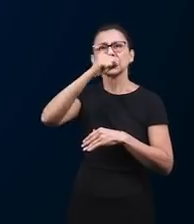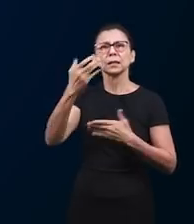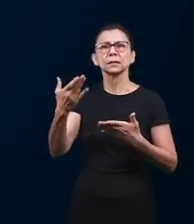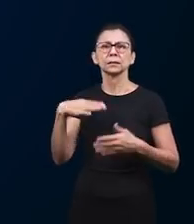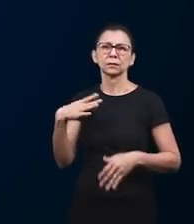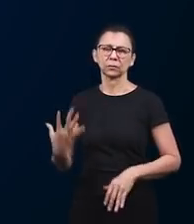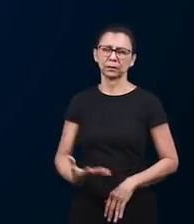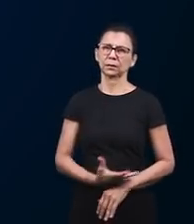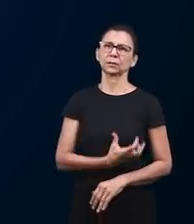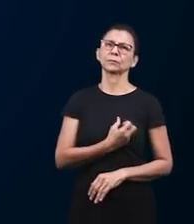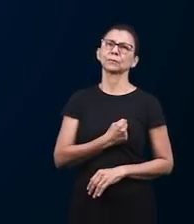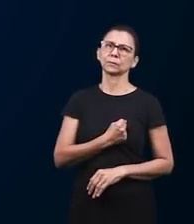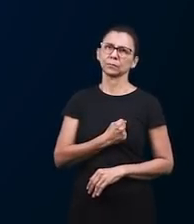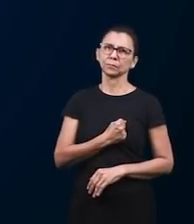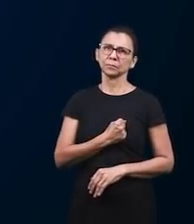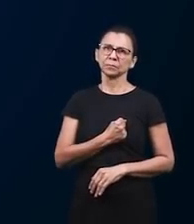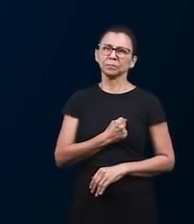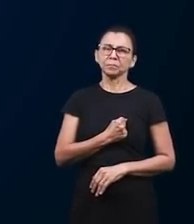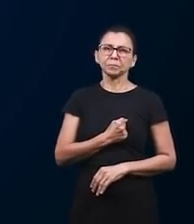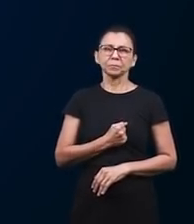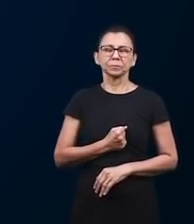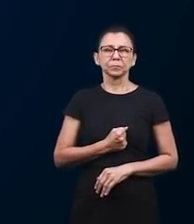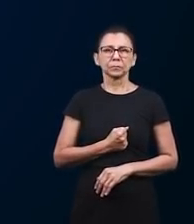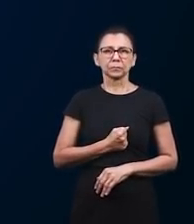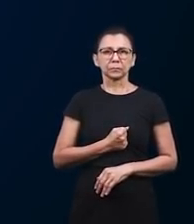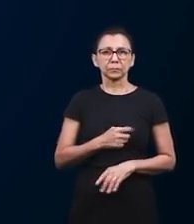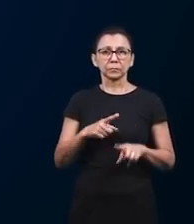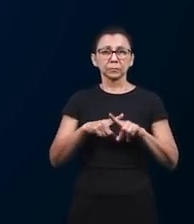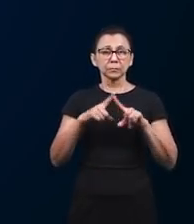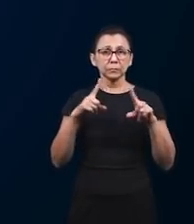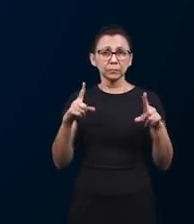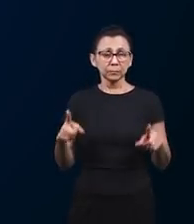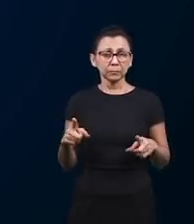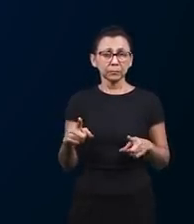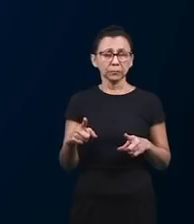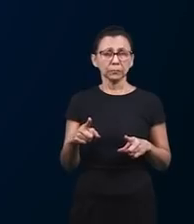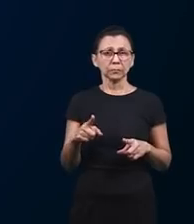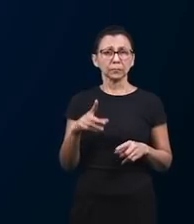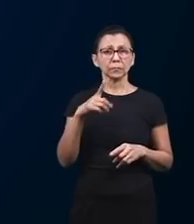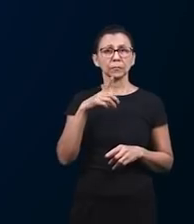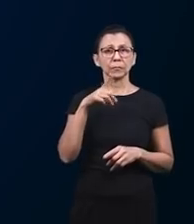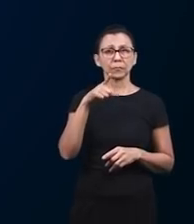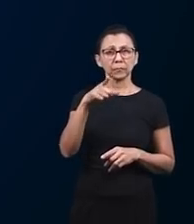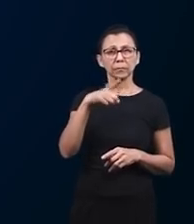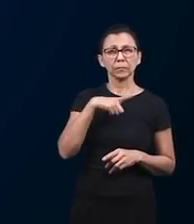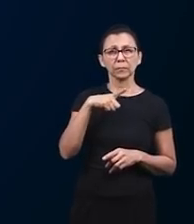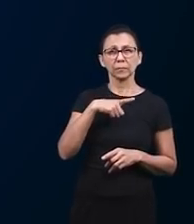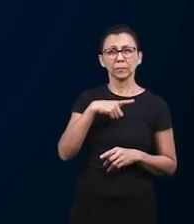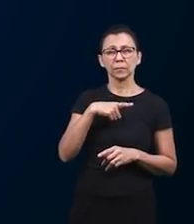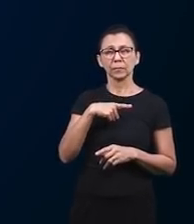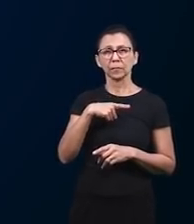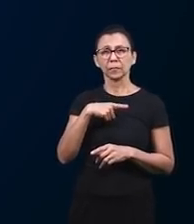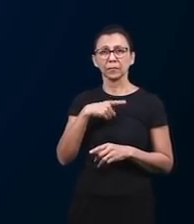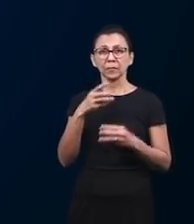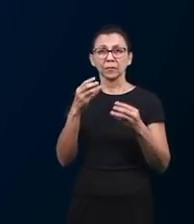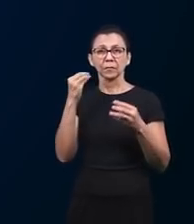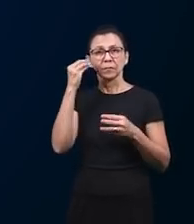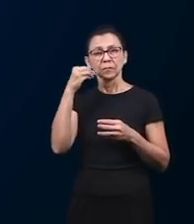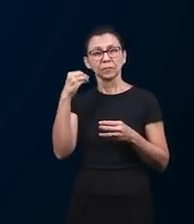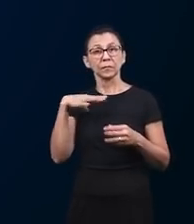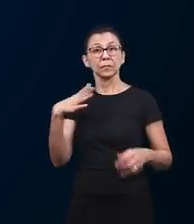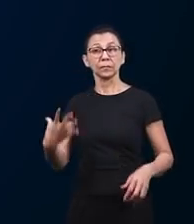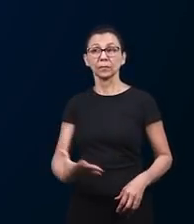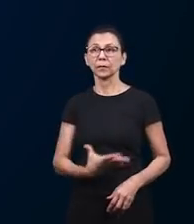tivesse acesso à salvação. Mas quando o homem tem um encontro com o Salvador, ele troca tudo que para ele